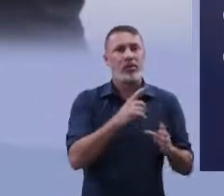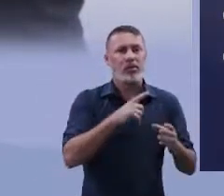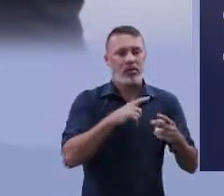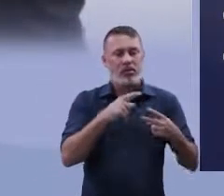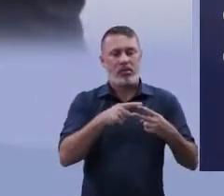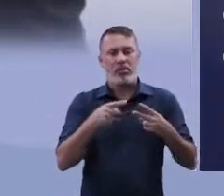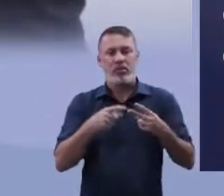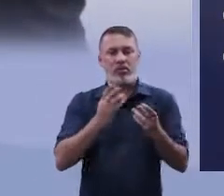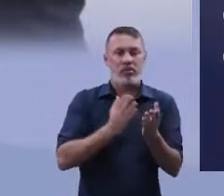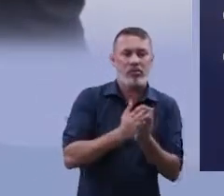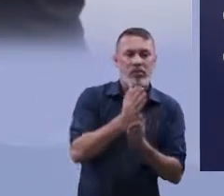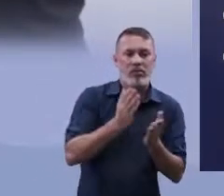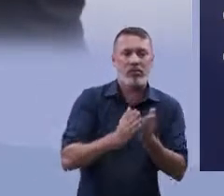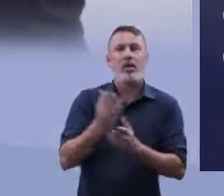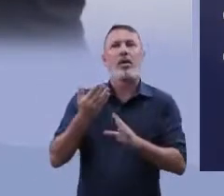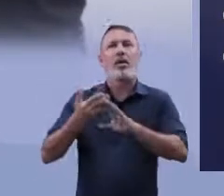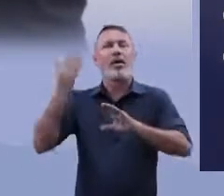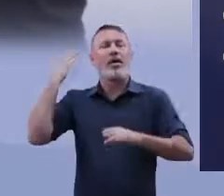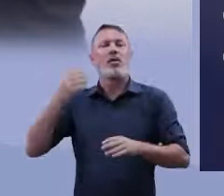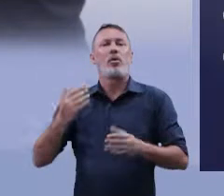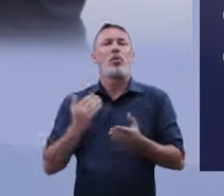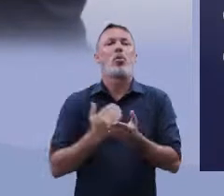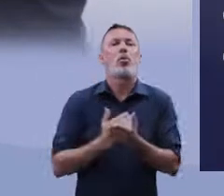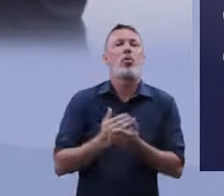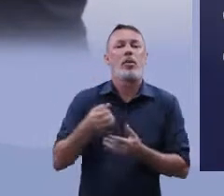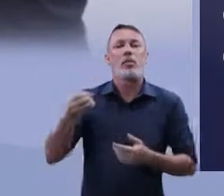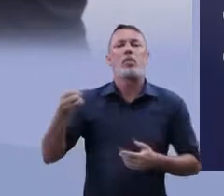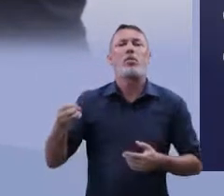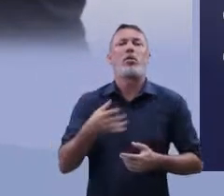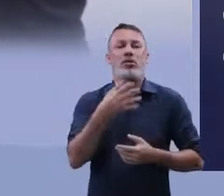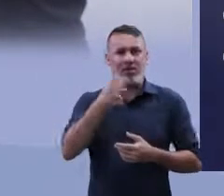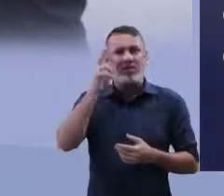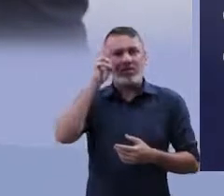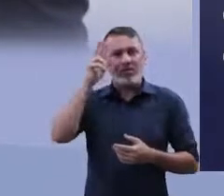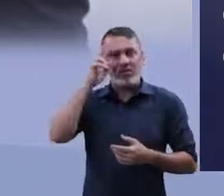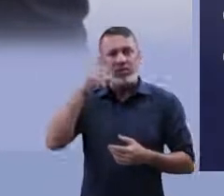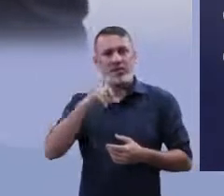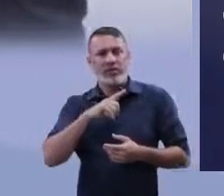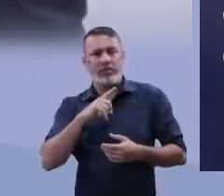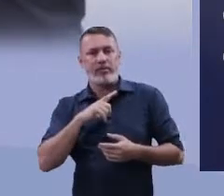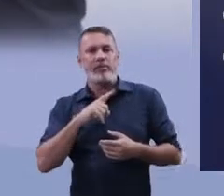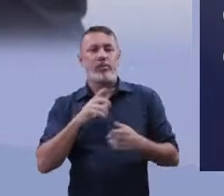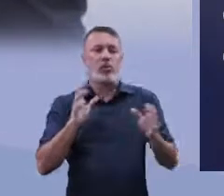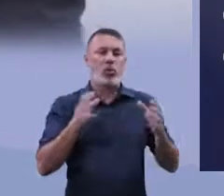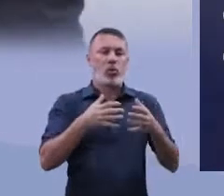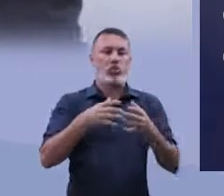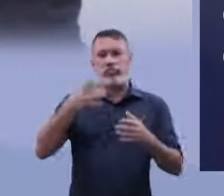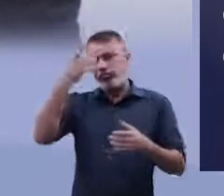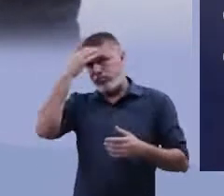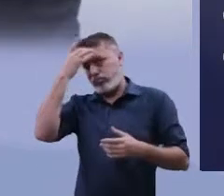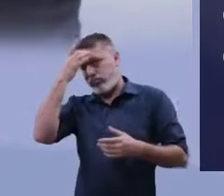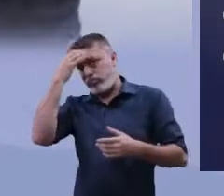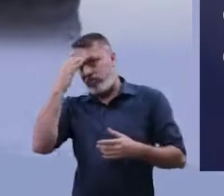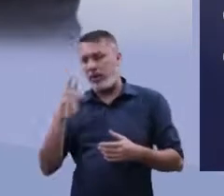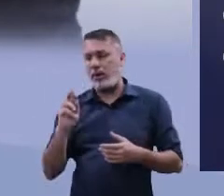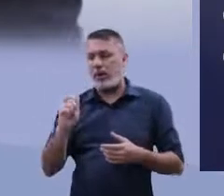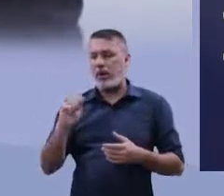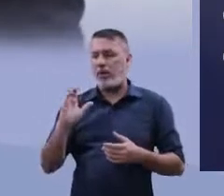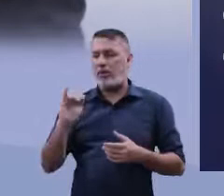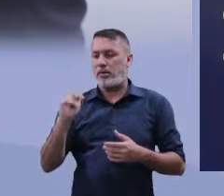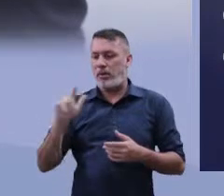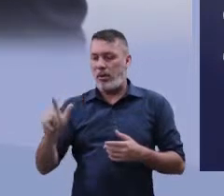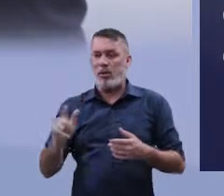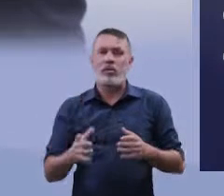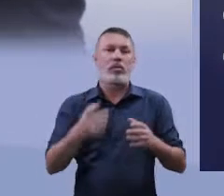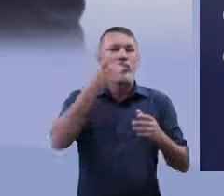aquelas 2 correntes lá do início da modernidade, né? Tanto os empiristas quanto os racionalistas.